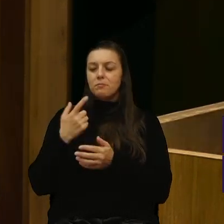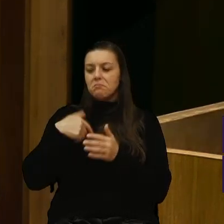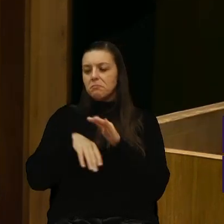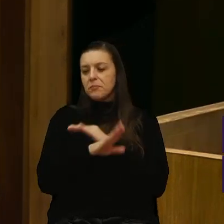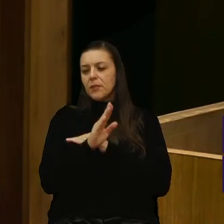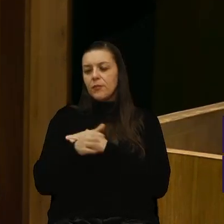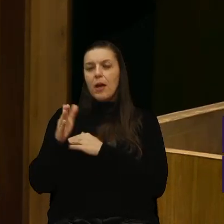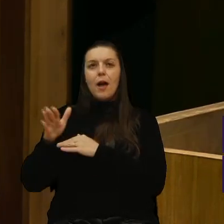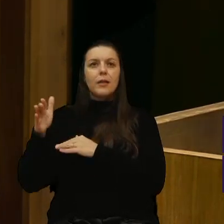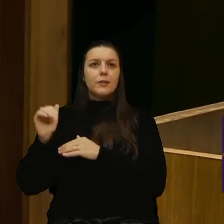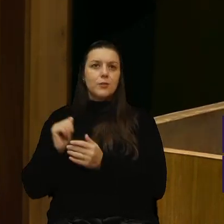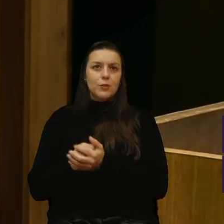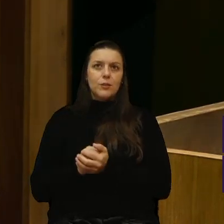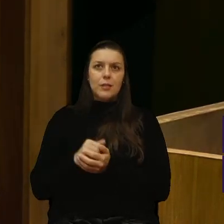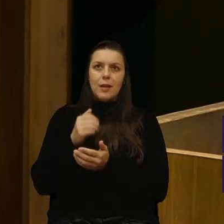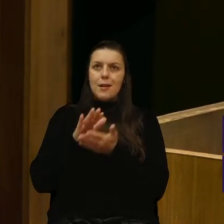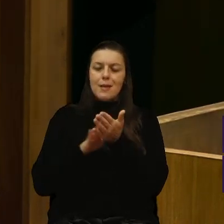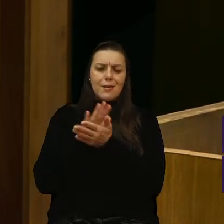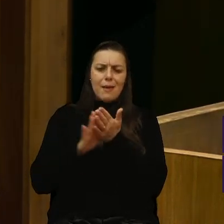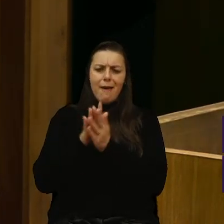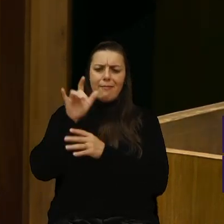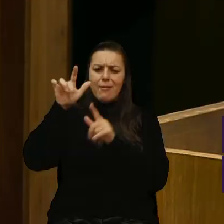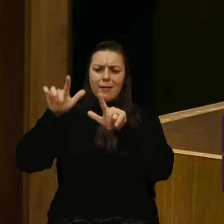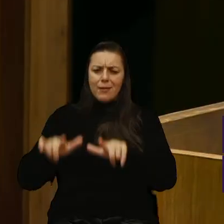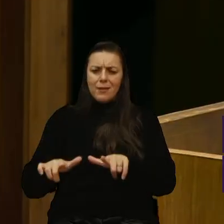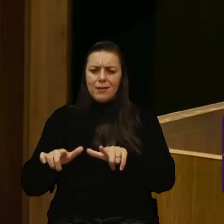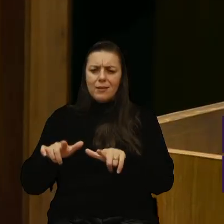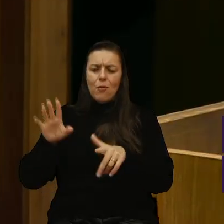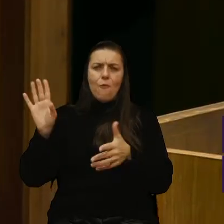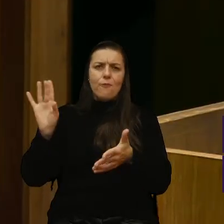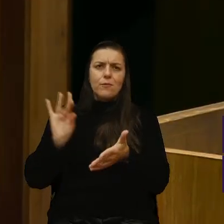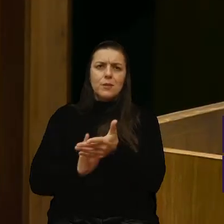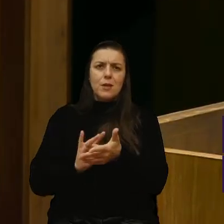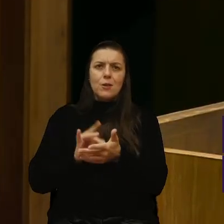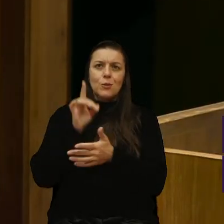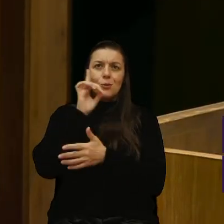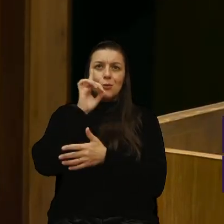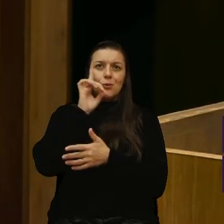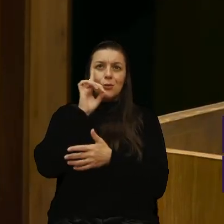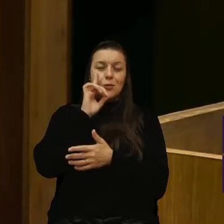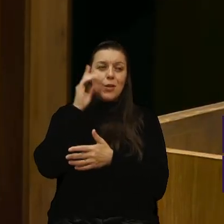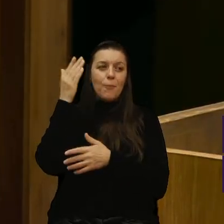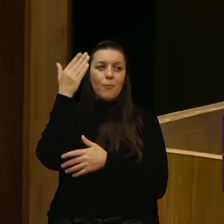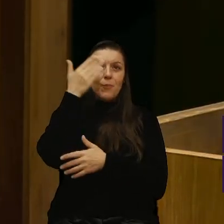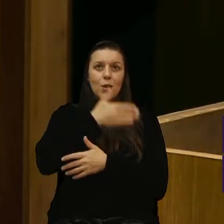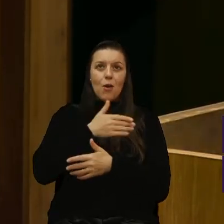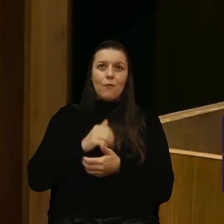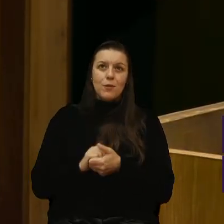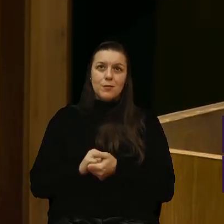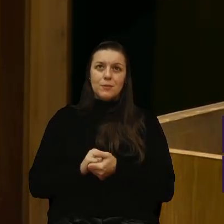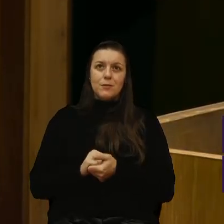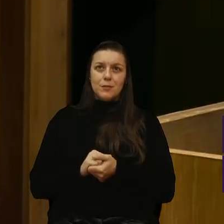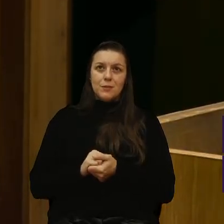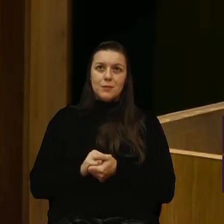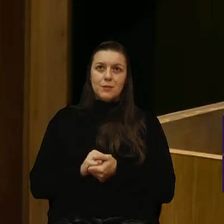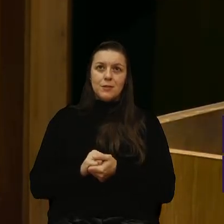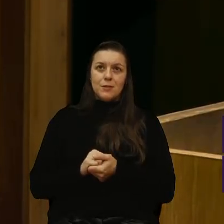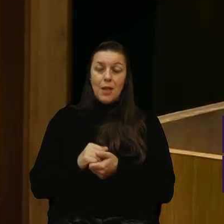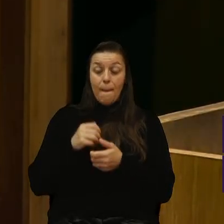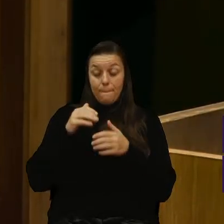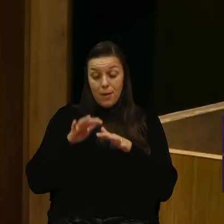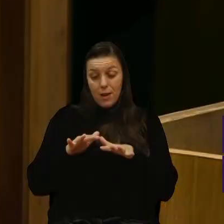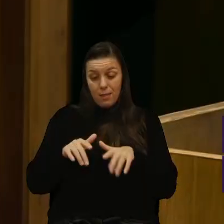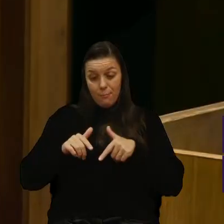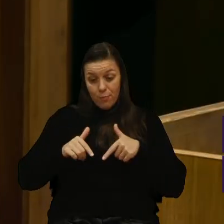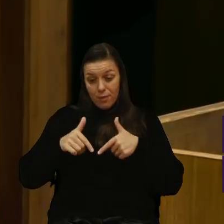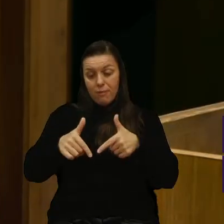profiana. Ninguém é daqui, e a senhora todos os dias prova isso junto das militantes da advocacia, dos militantes do CAN, dos